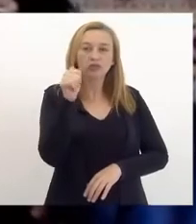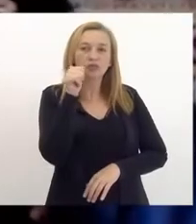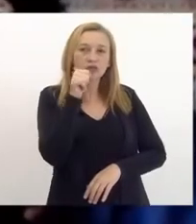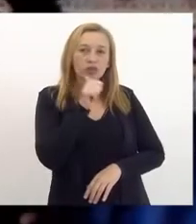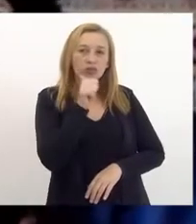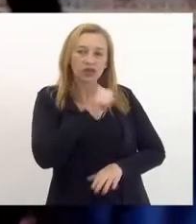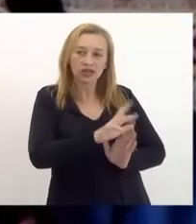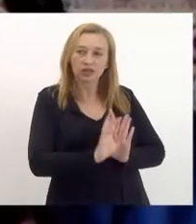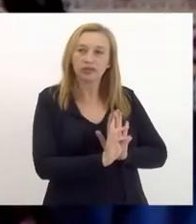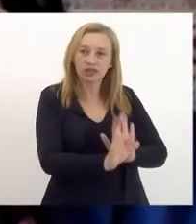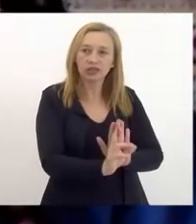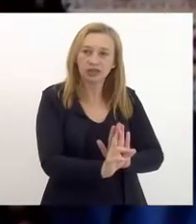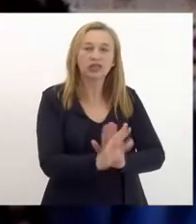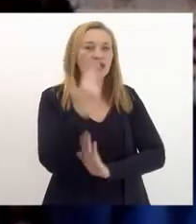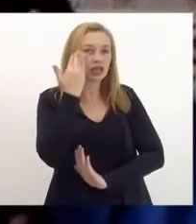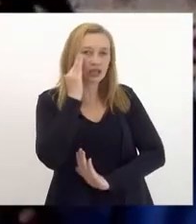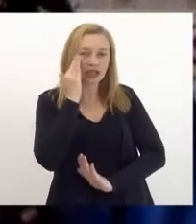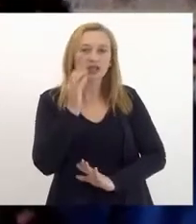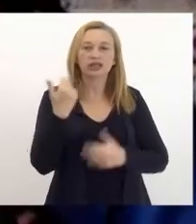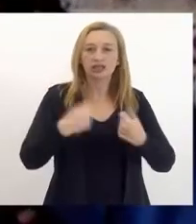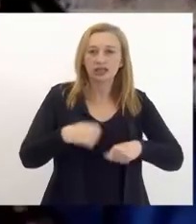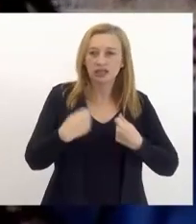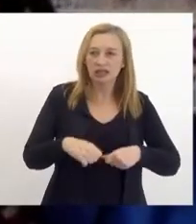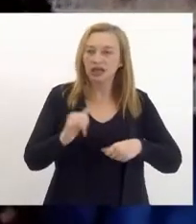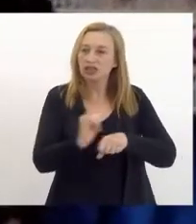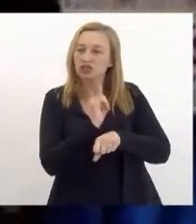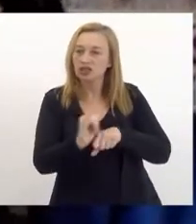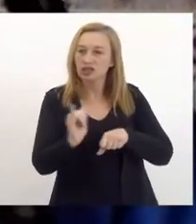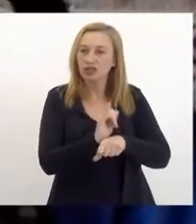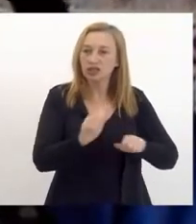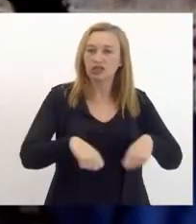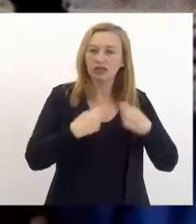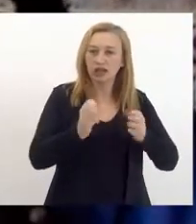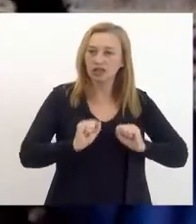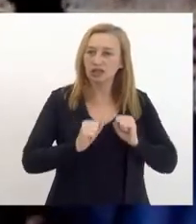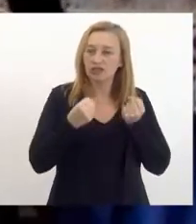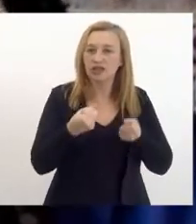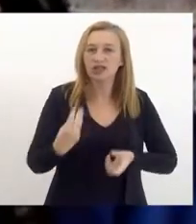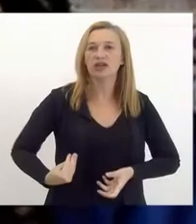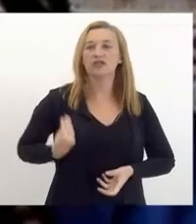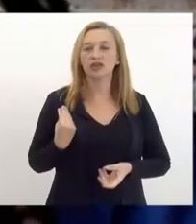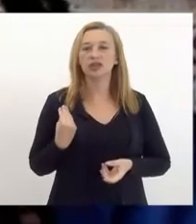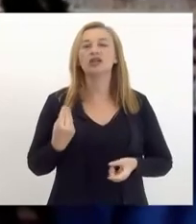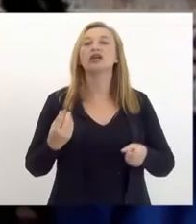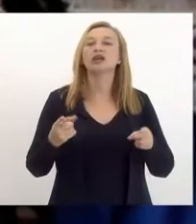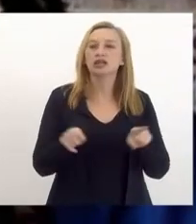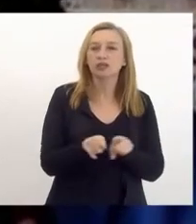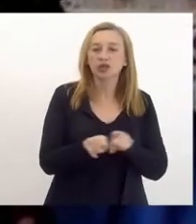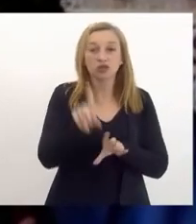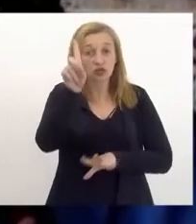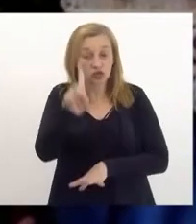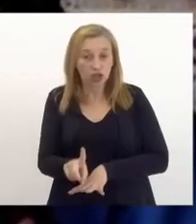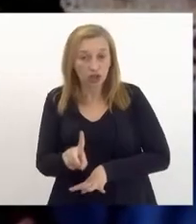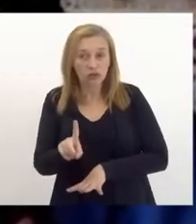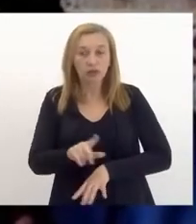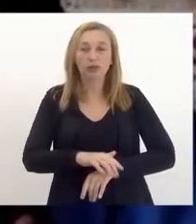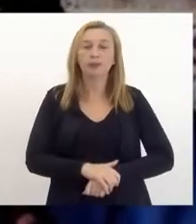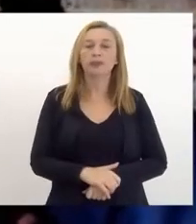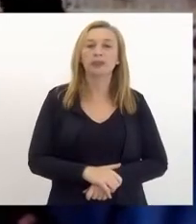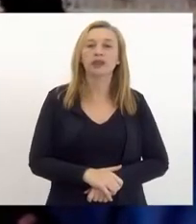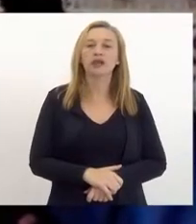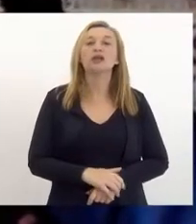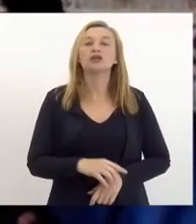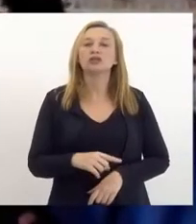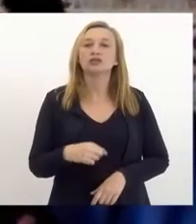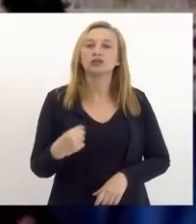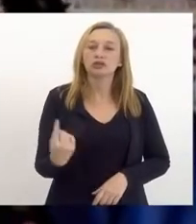a necessidade de mecanismos que garantam a defesa da vida, não só a defesa dos direitos, mas a